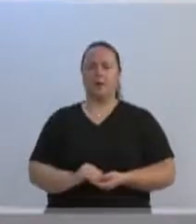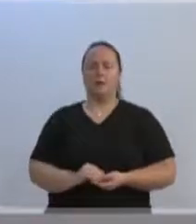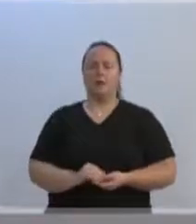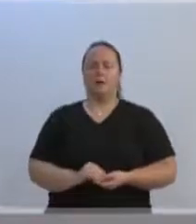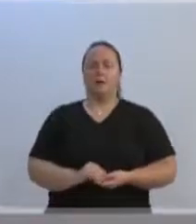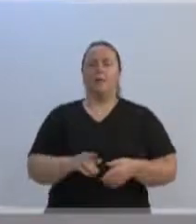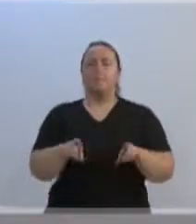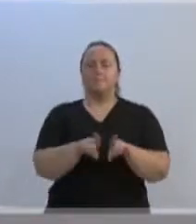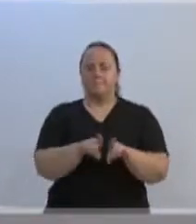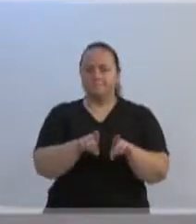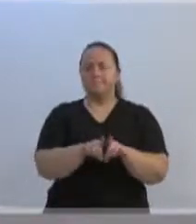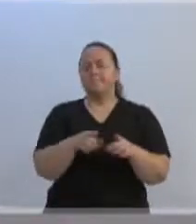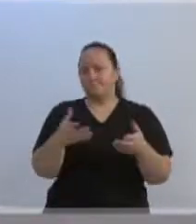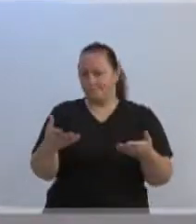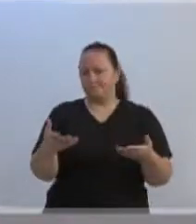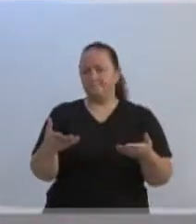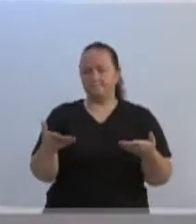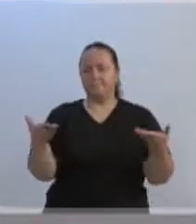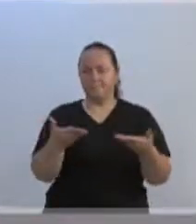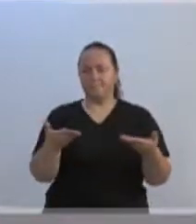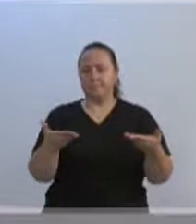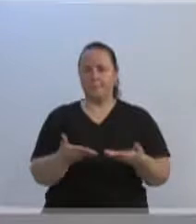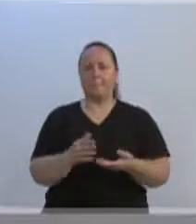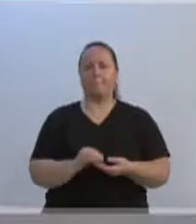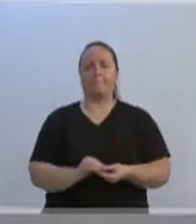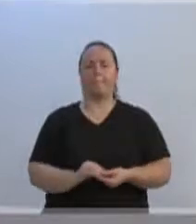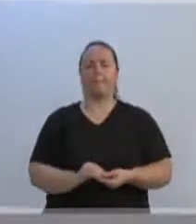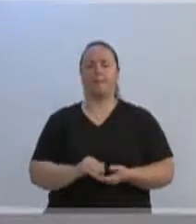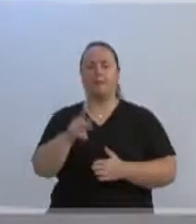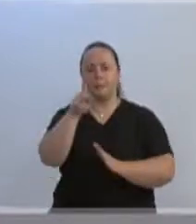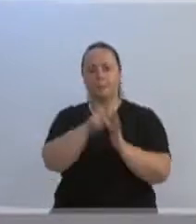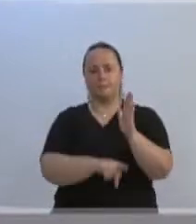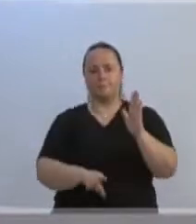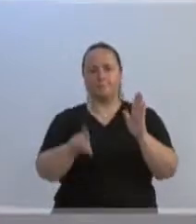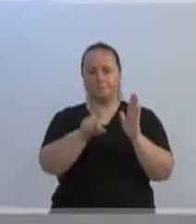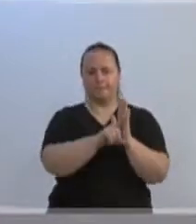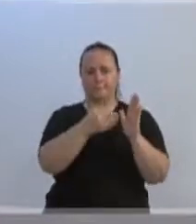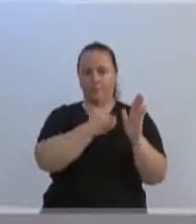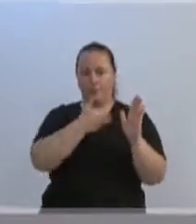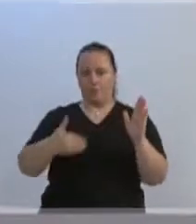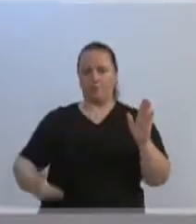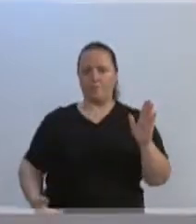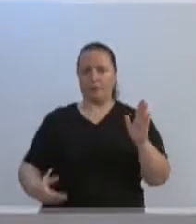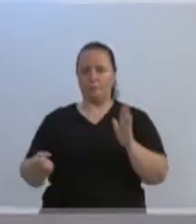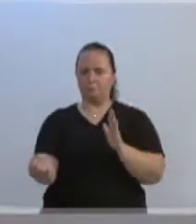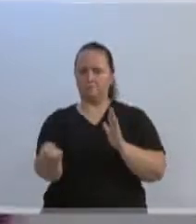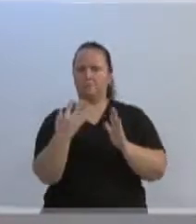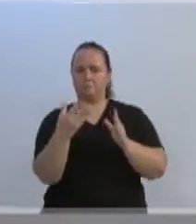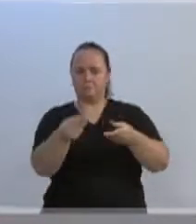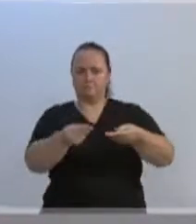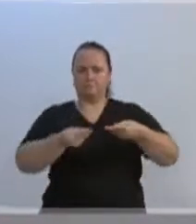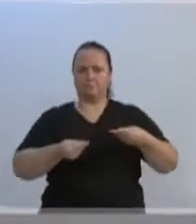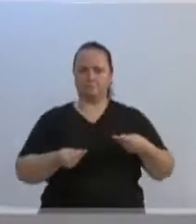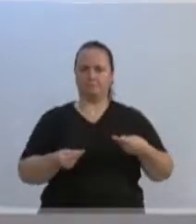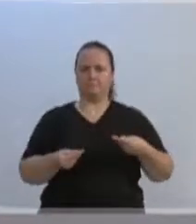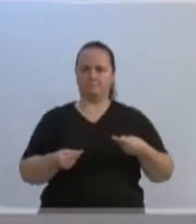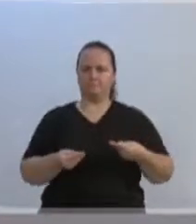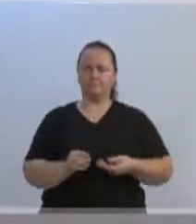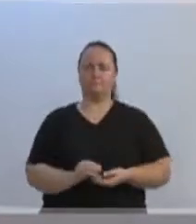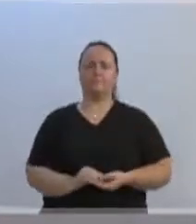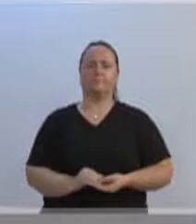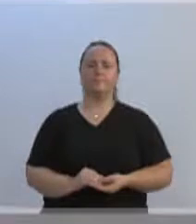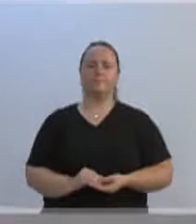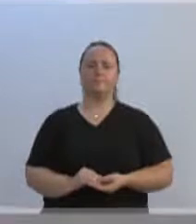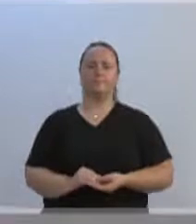quero me dirigir agora ao projeto de lei do governo que mandava para essa casa e